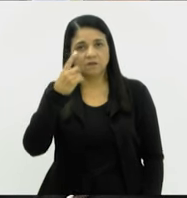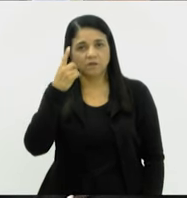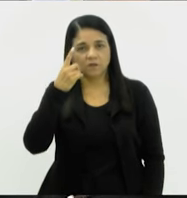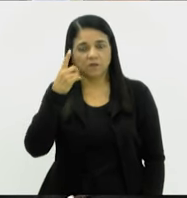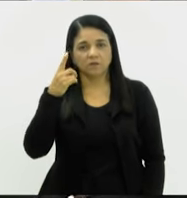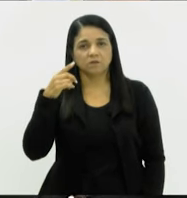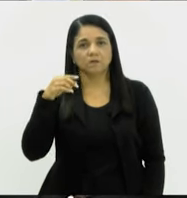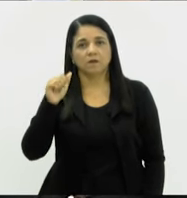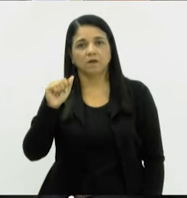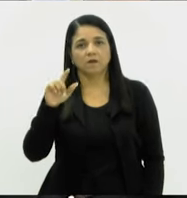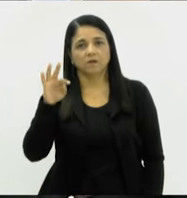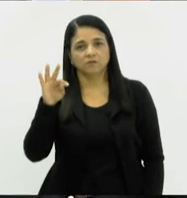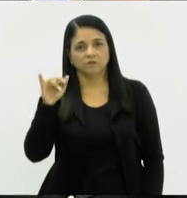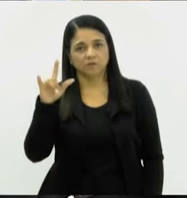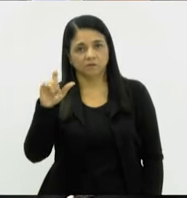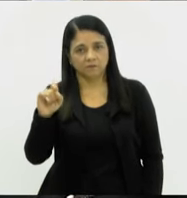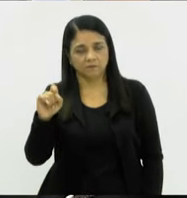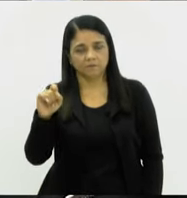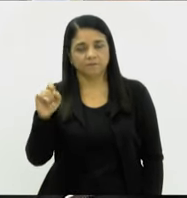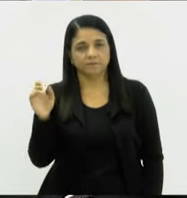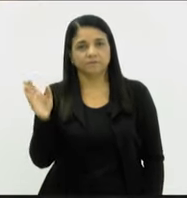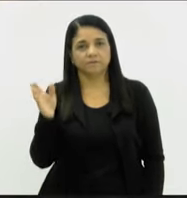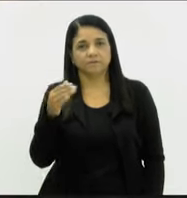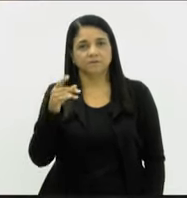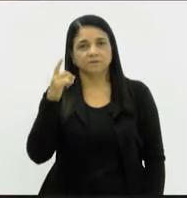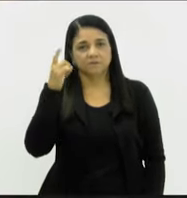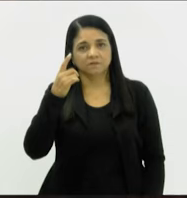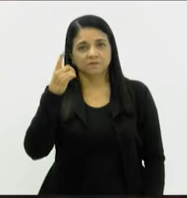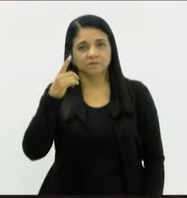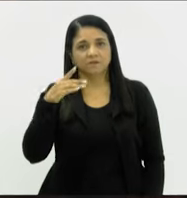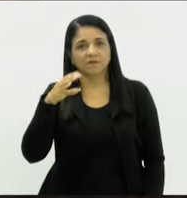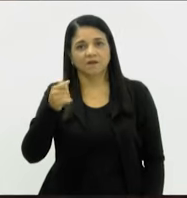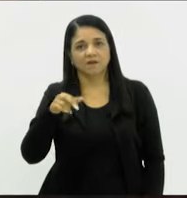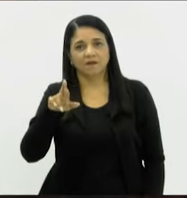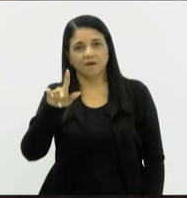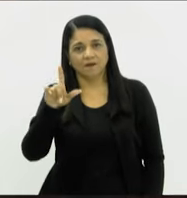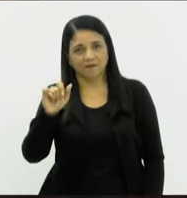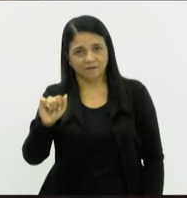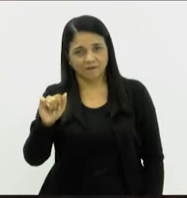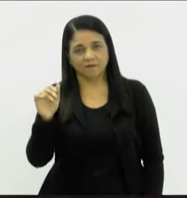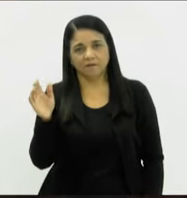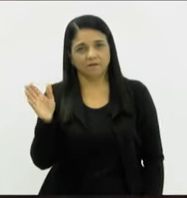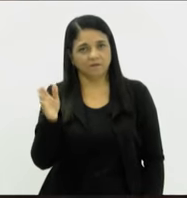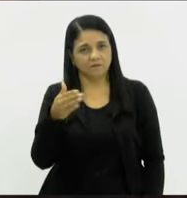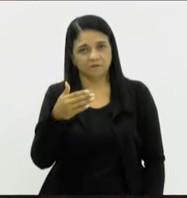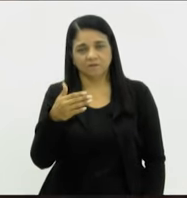deputado Átila Nunes, deputada Carla Machado,